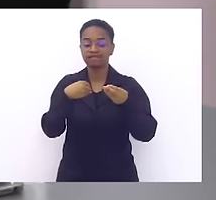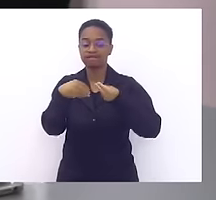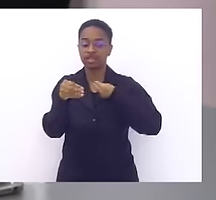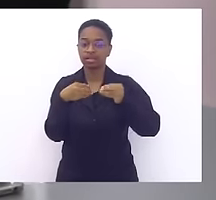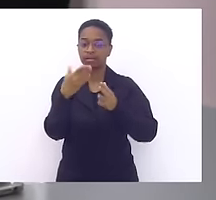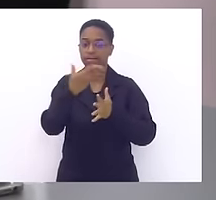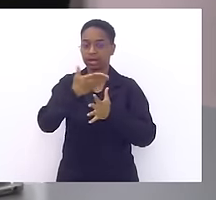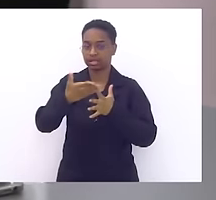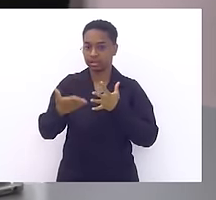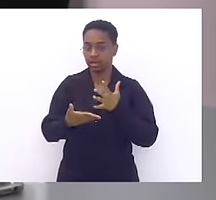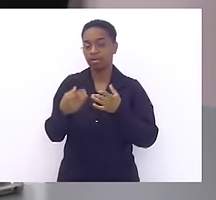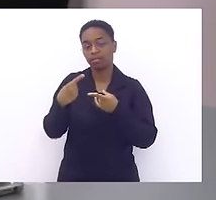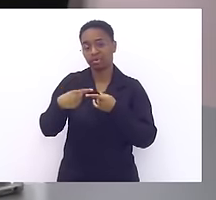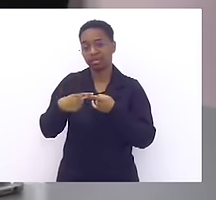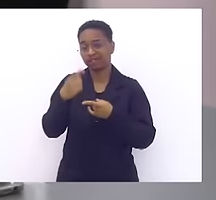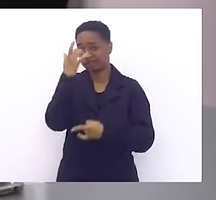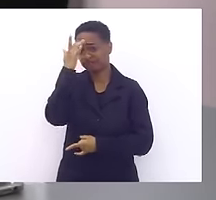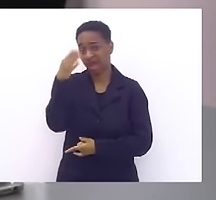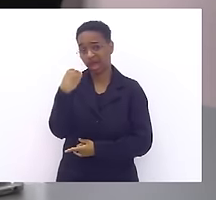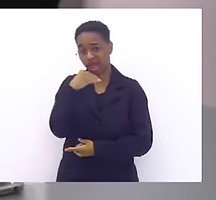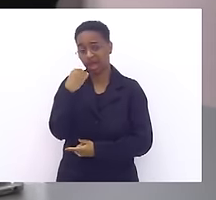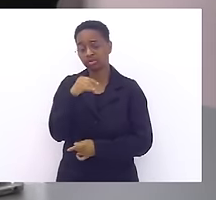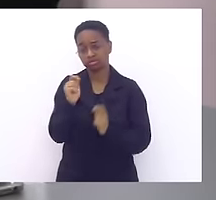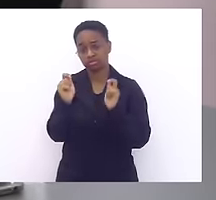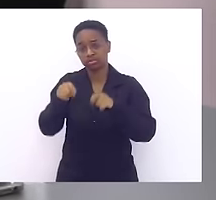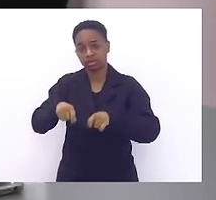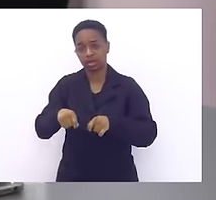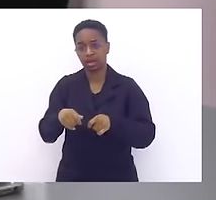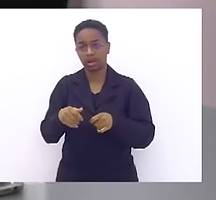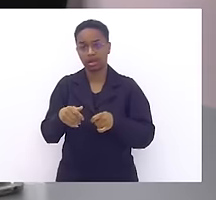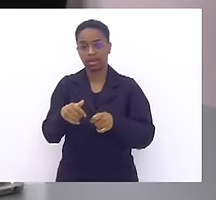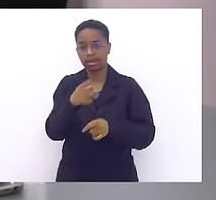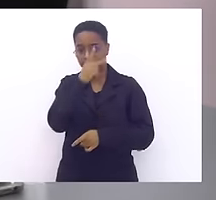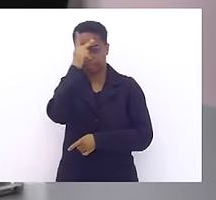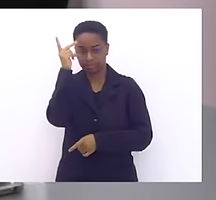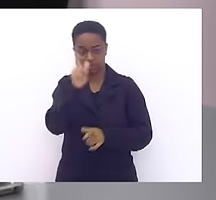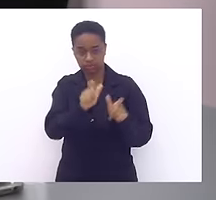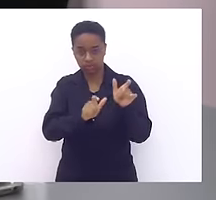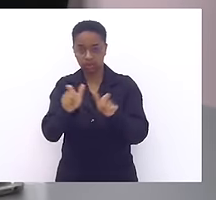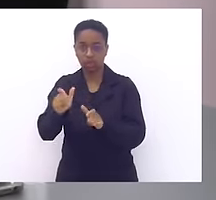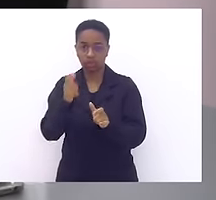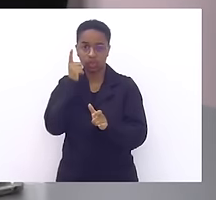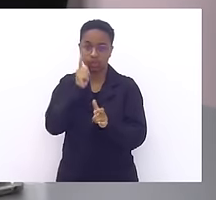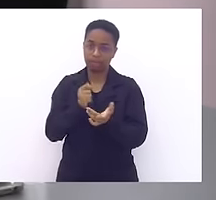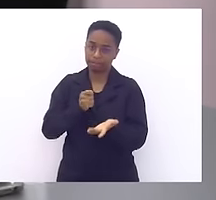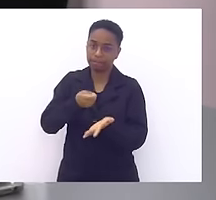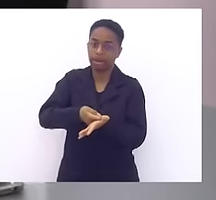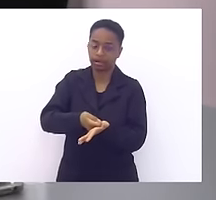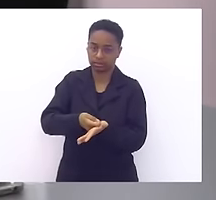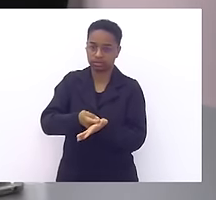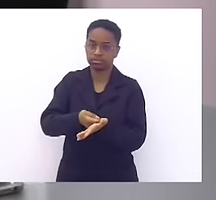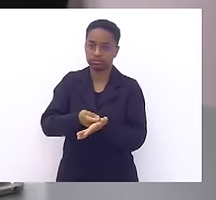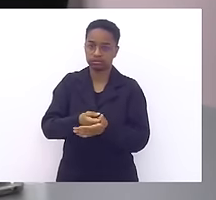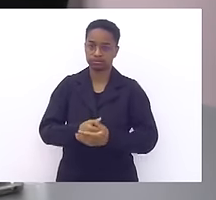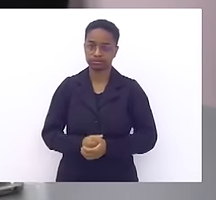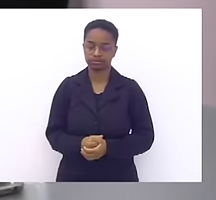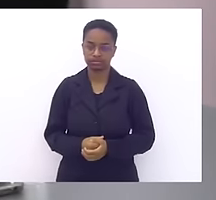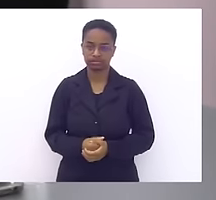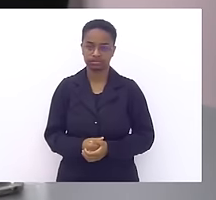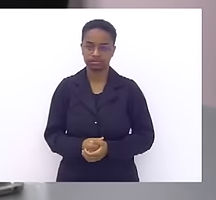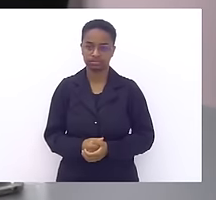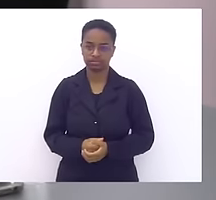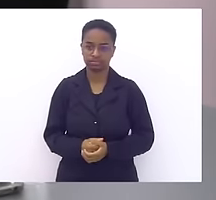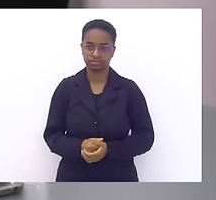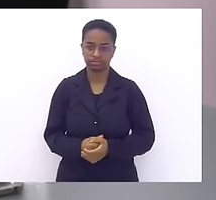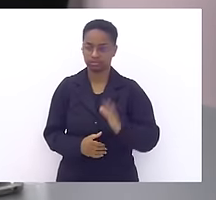que é essa facilidade com que o contribuinte tem de estar em Dia com o estado